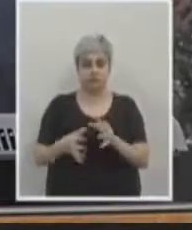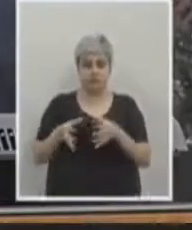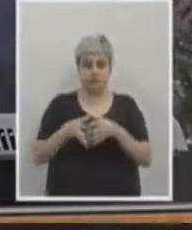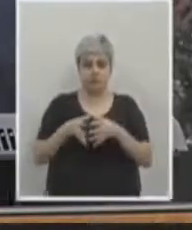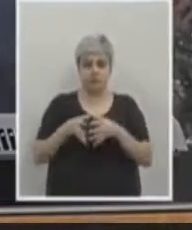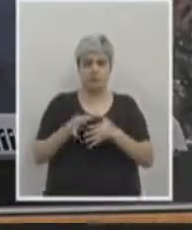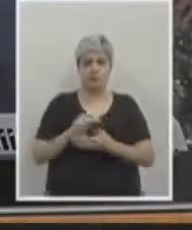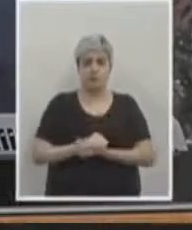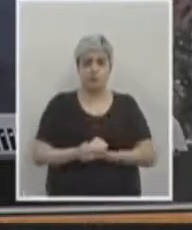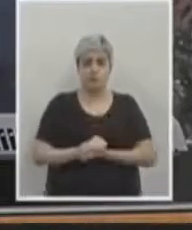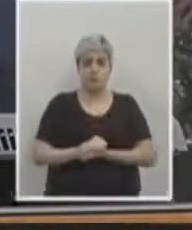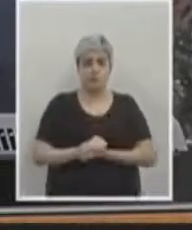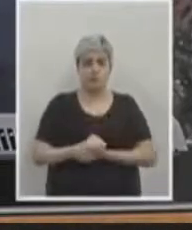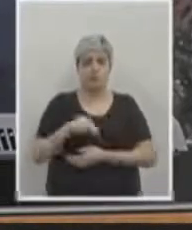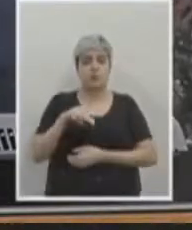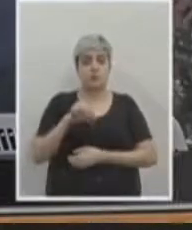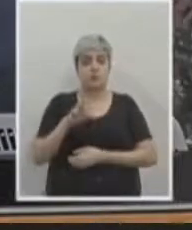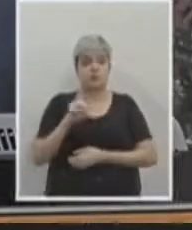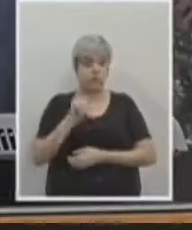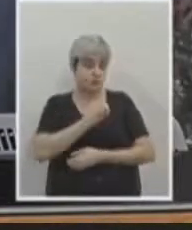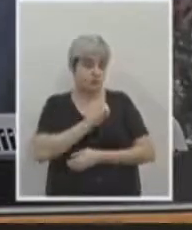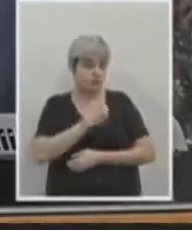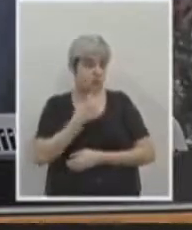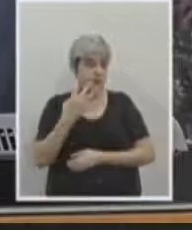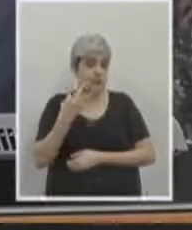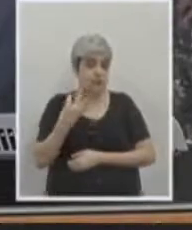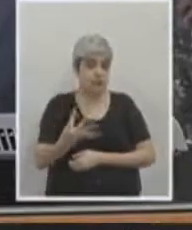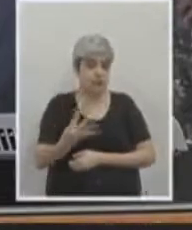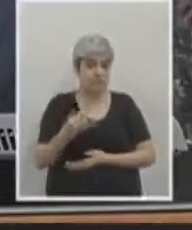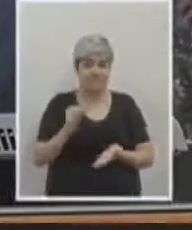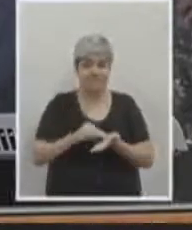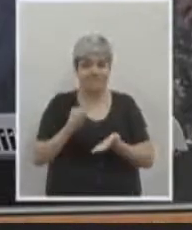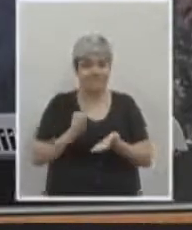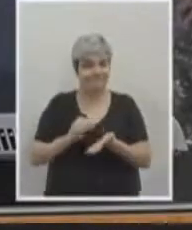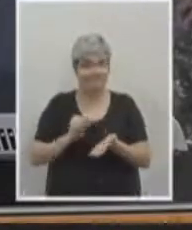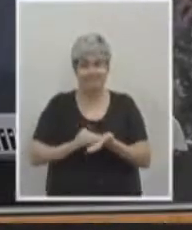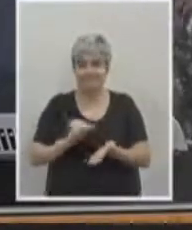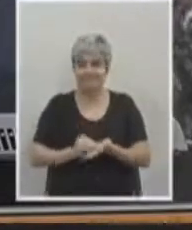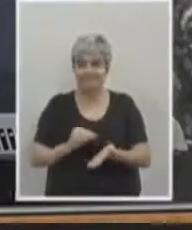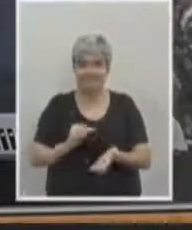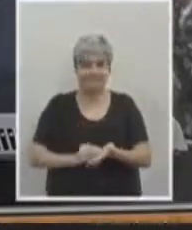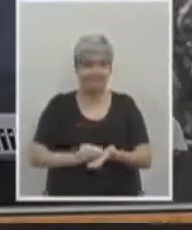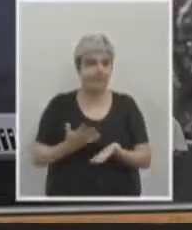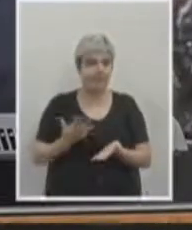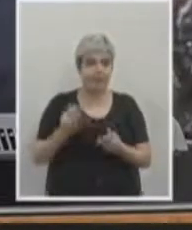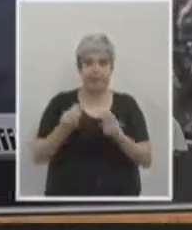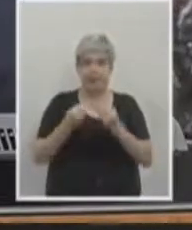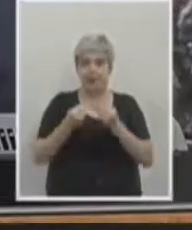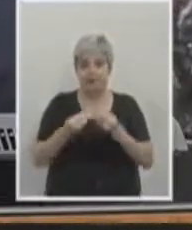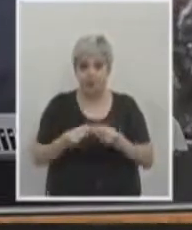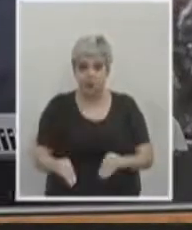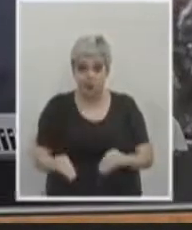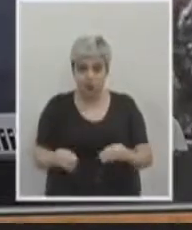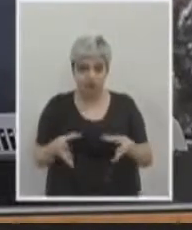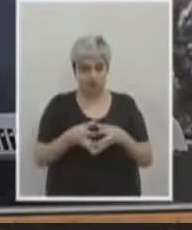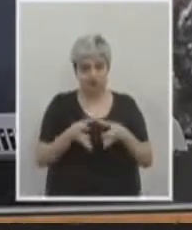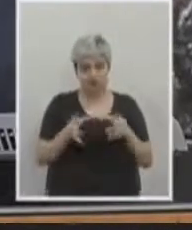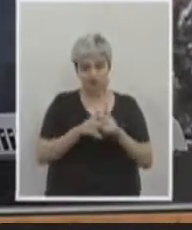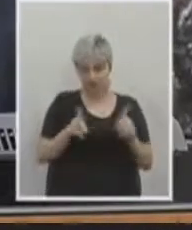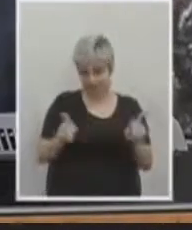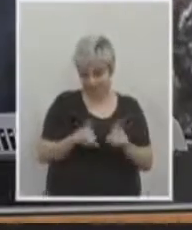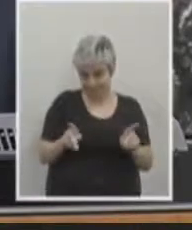Procuradoria? Que a nota técnica 4 ela é inconstitucional, ela fere a lei do magistério,